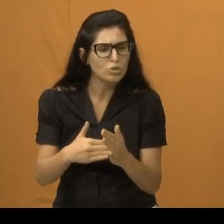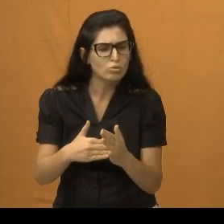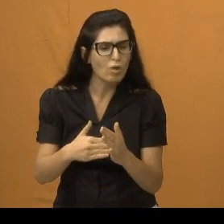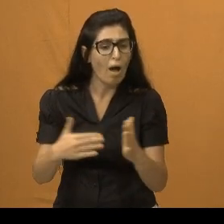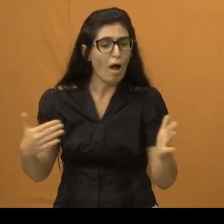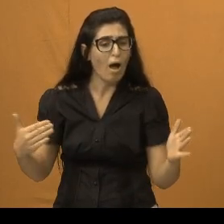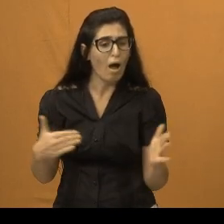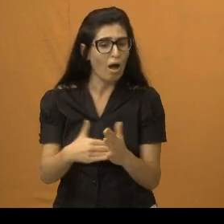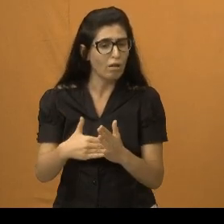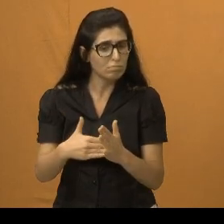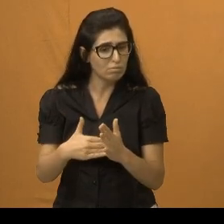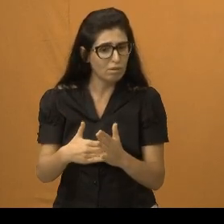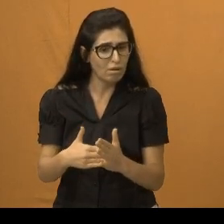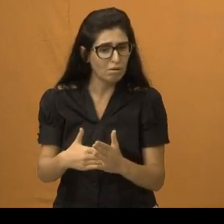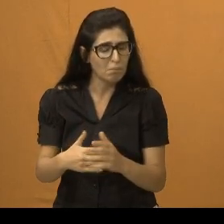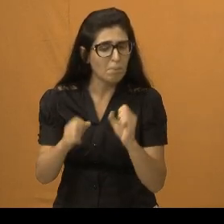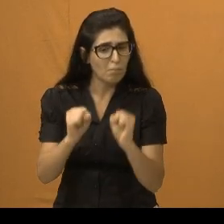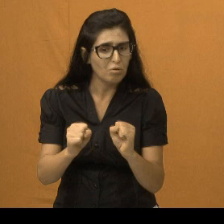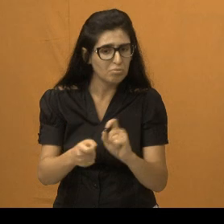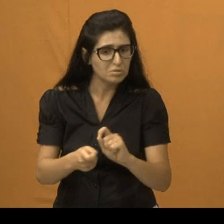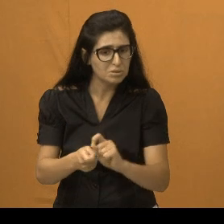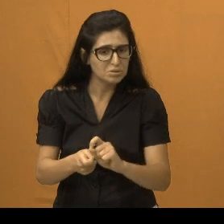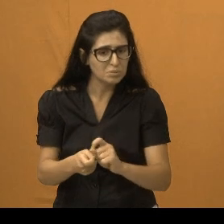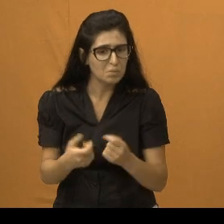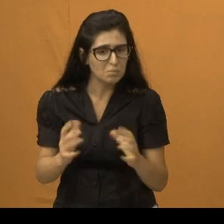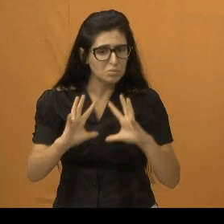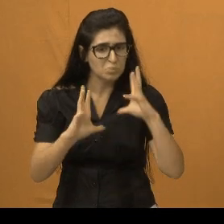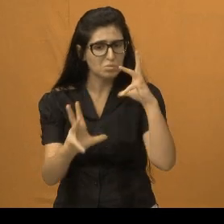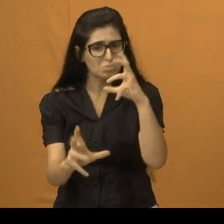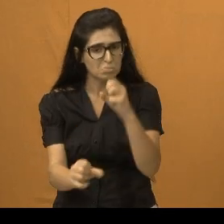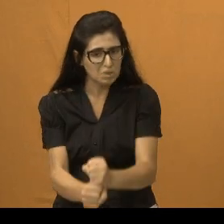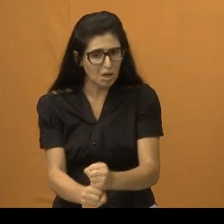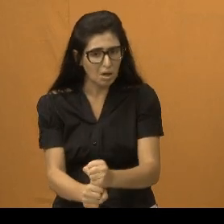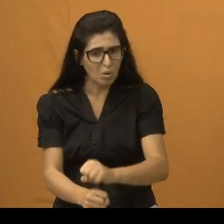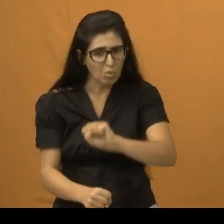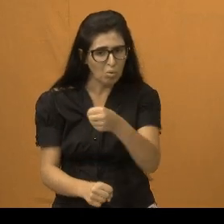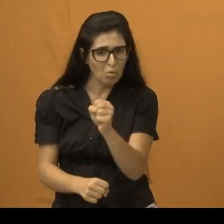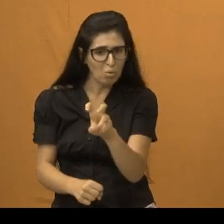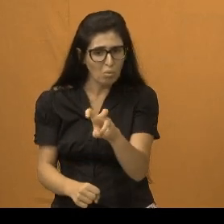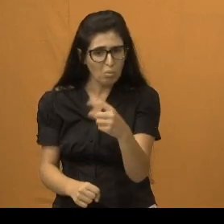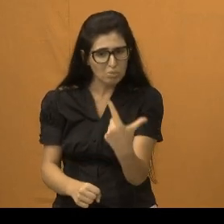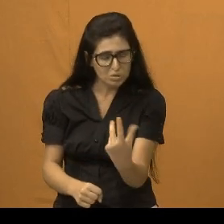Aqui nós temos as receitas correntes, O seu total arrecadado,